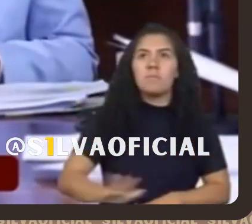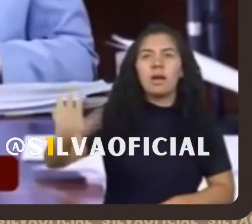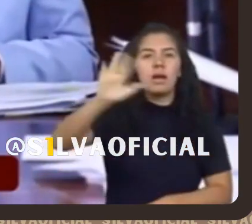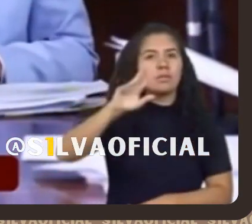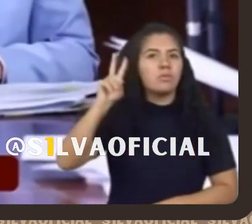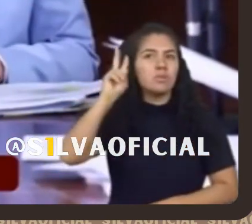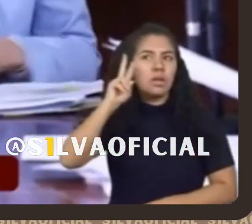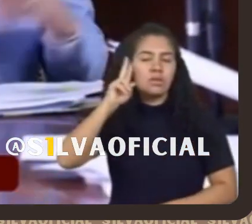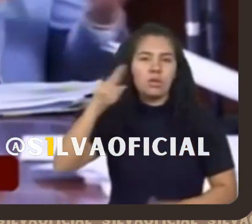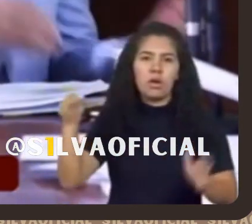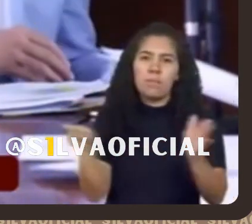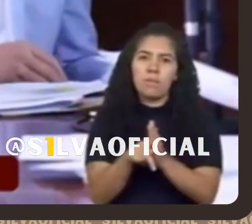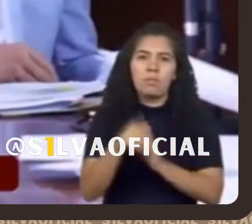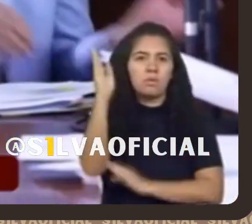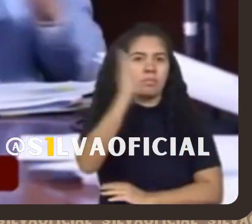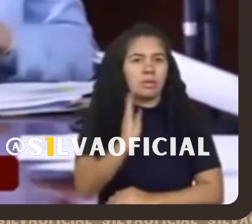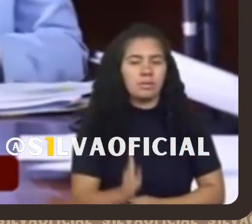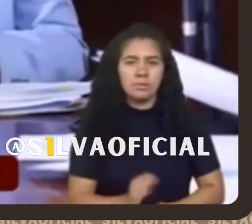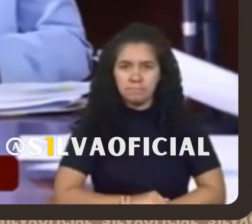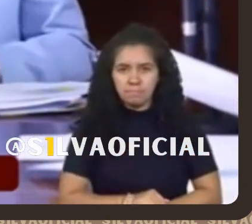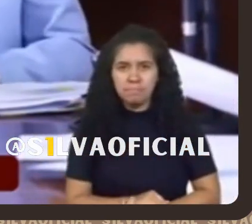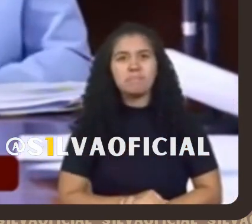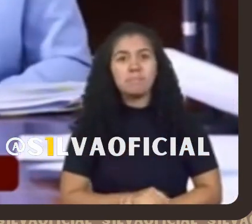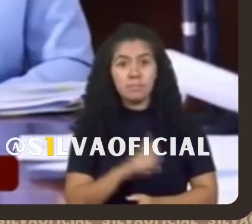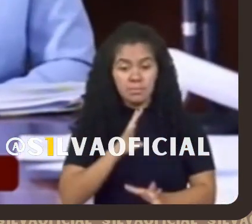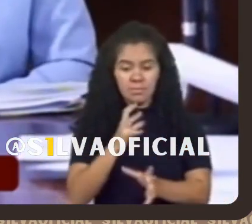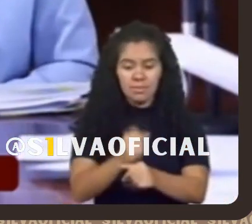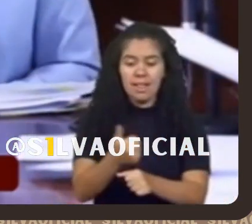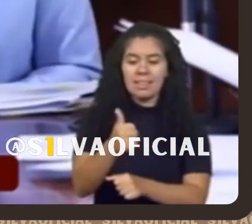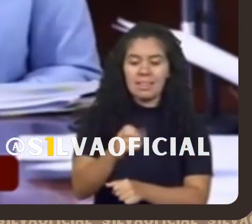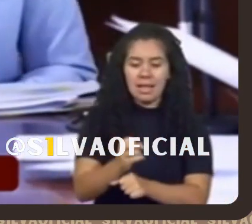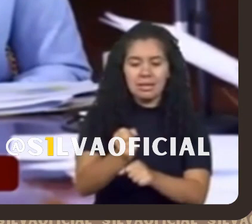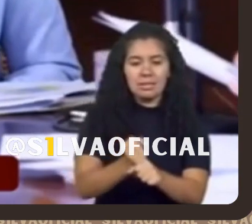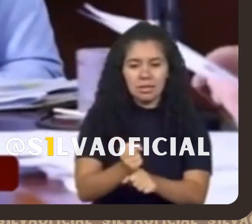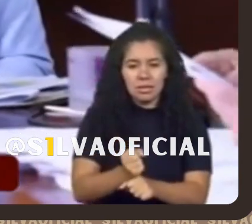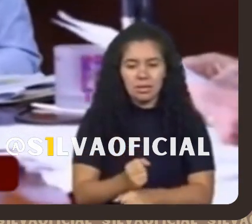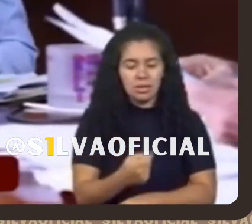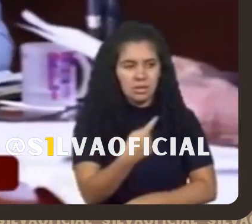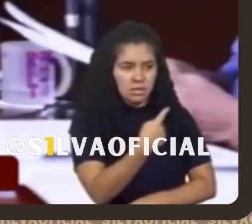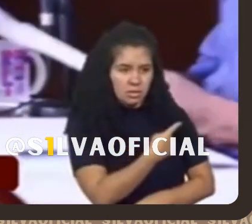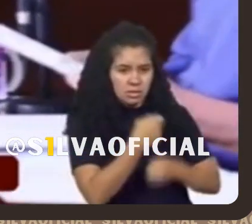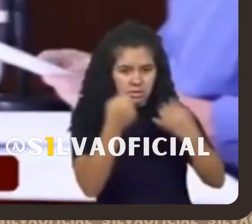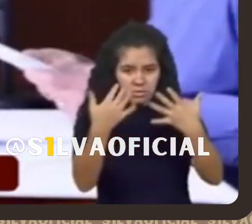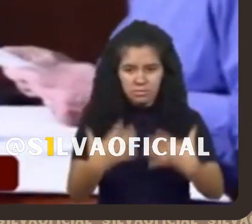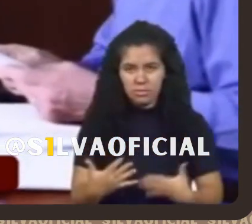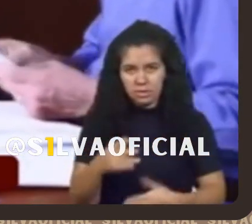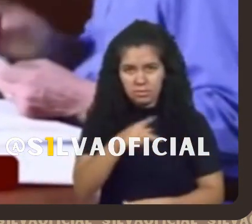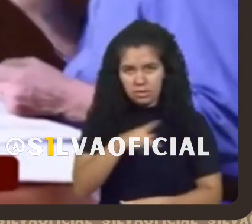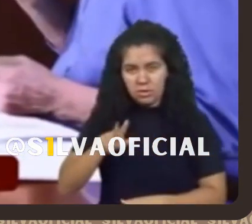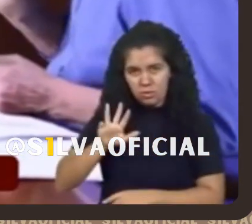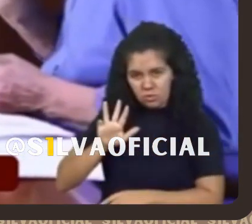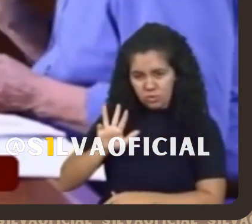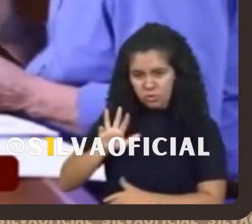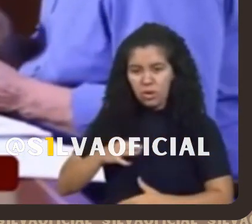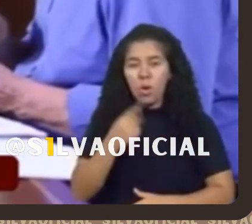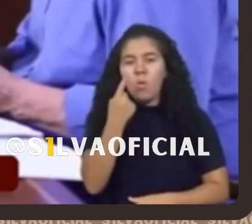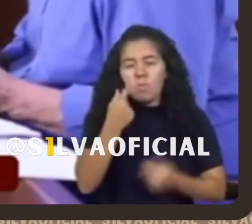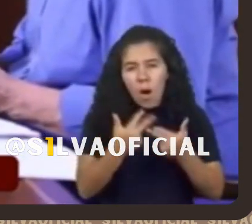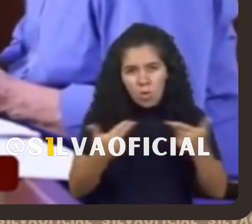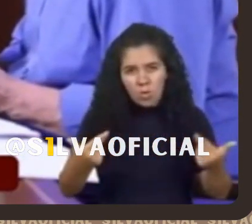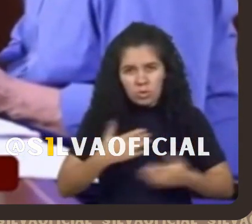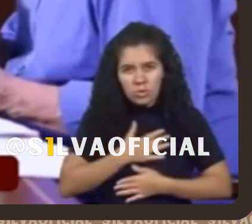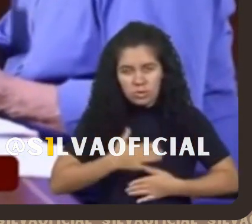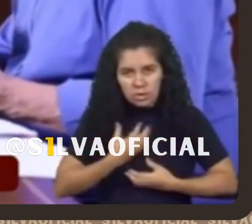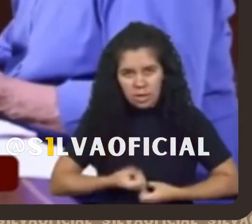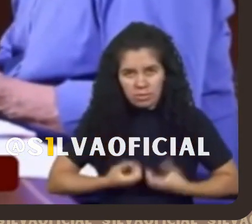lei de cotas do Brasil complou 10 anos e agora o o ch só um dado aqui importante que eu queria que você percebesse o seguinte